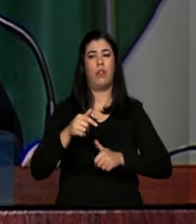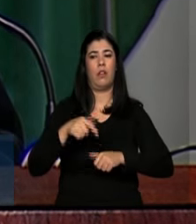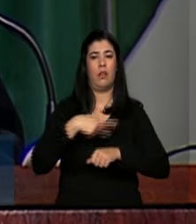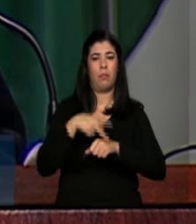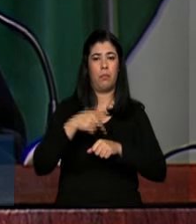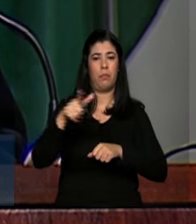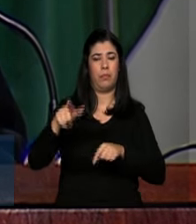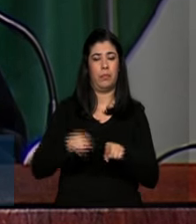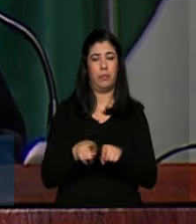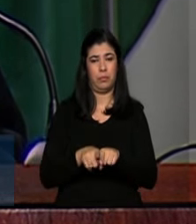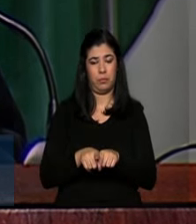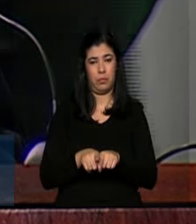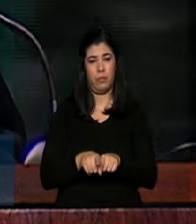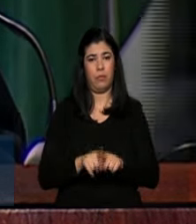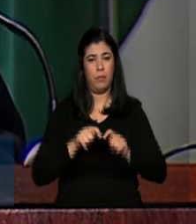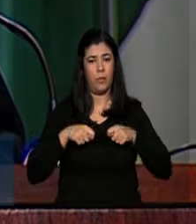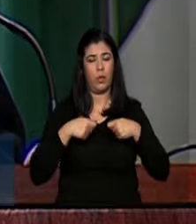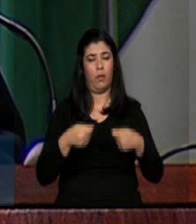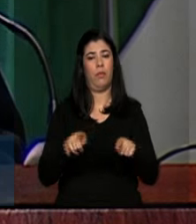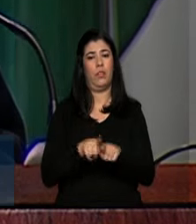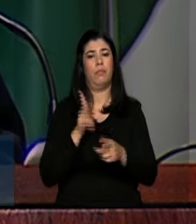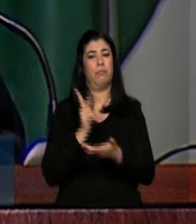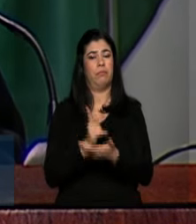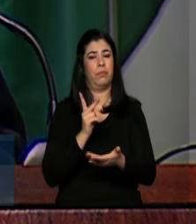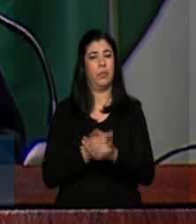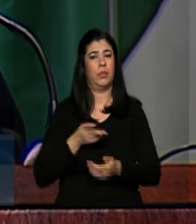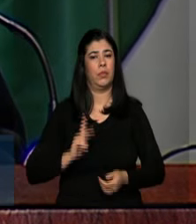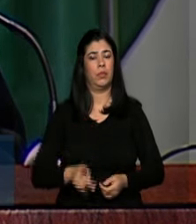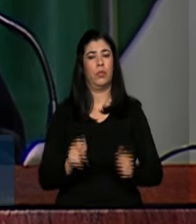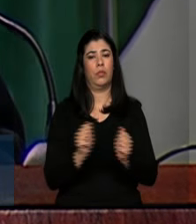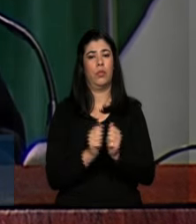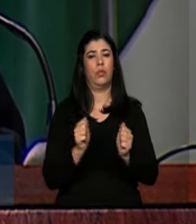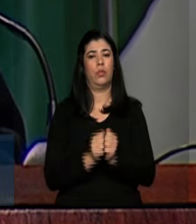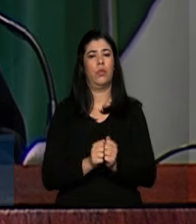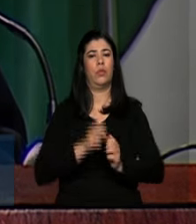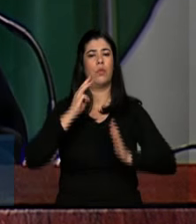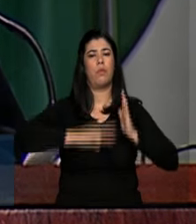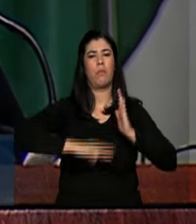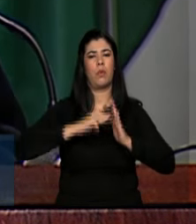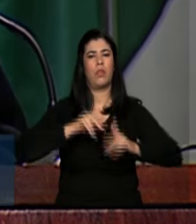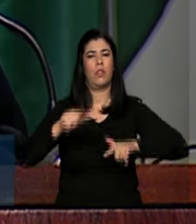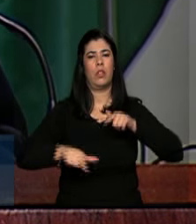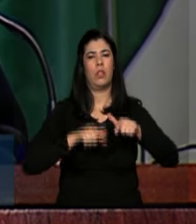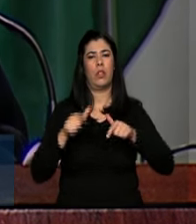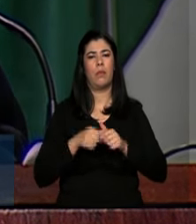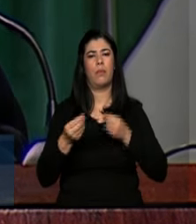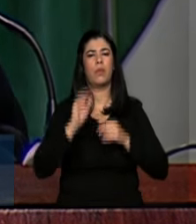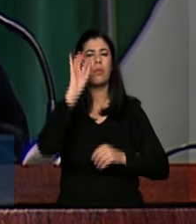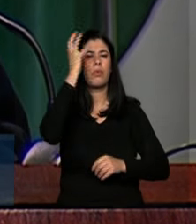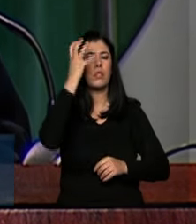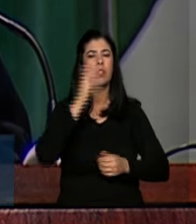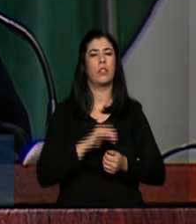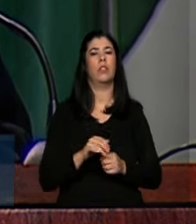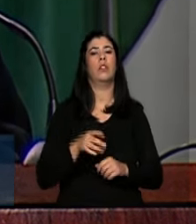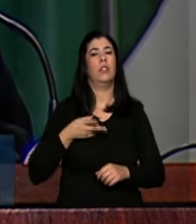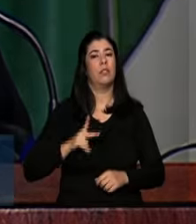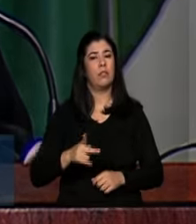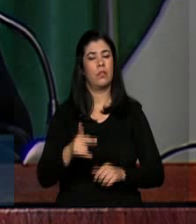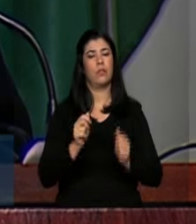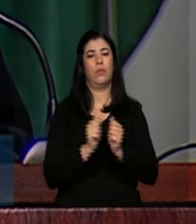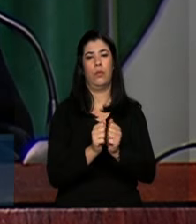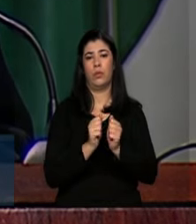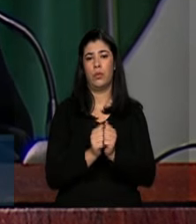Seguiremos envidando esforços para atualizar permanentemente nossos métodos de trabalho e processos decisórios.